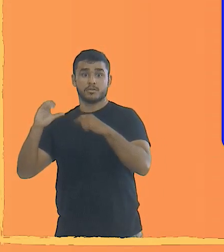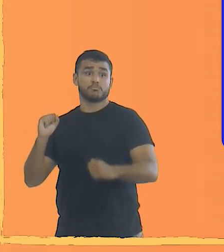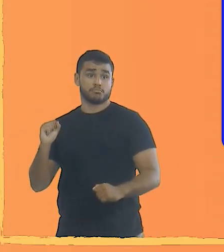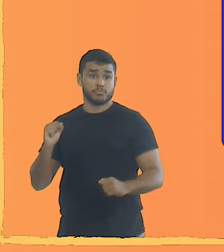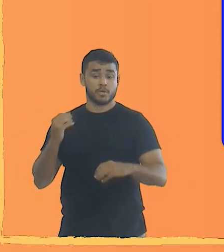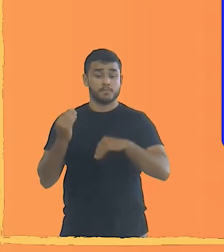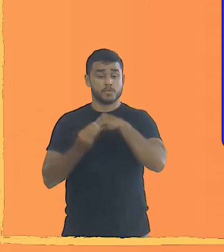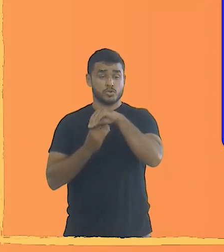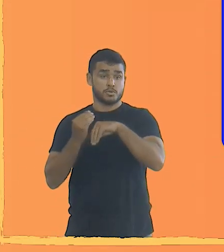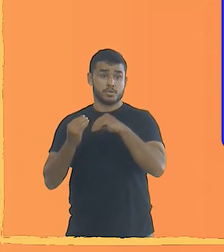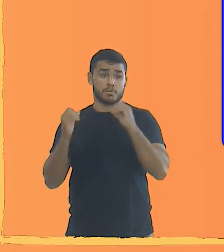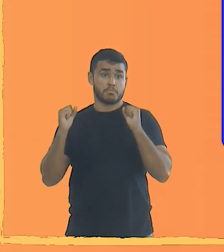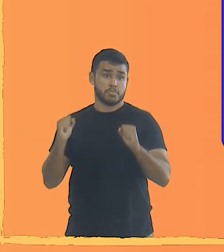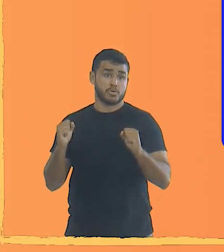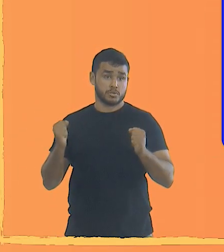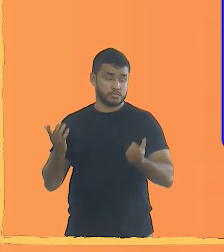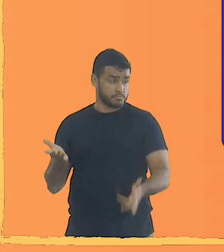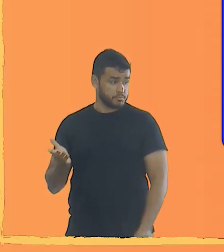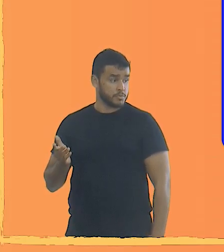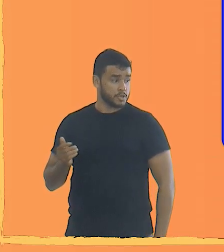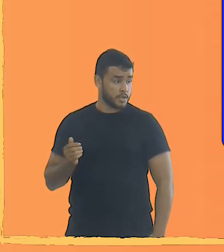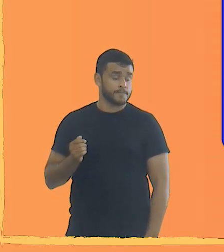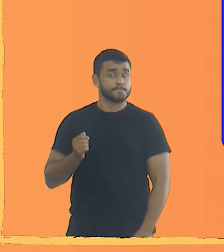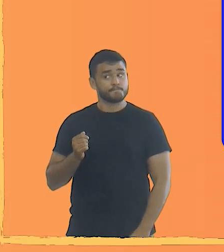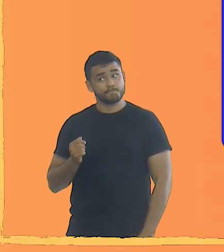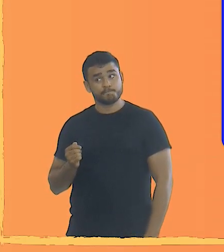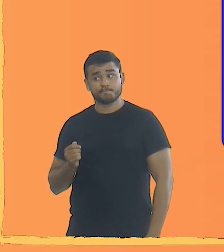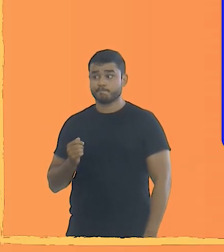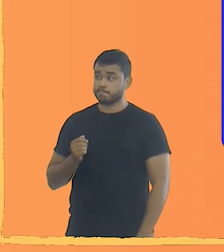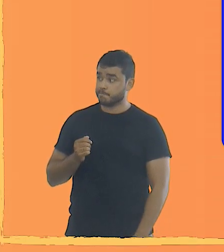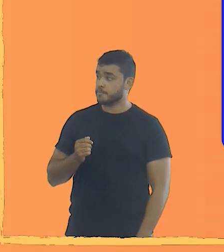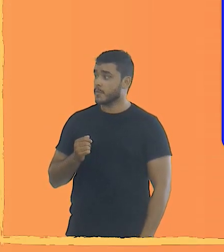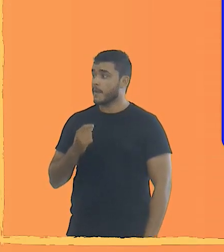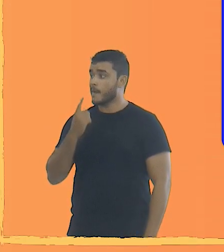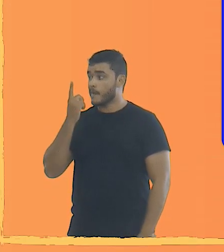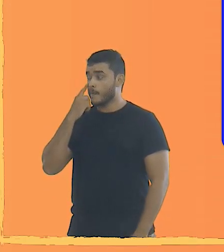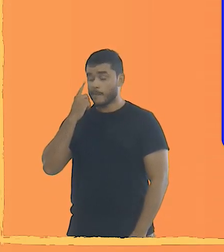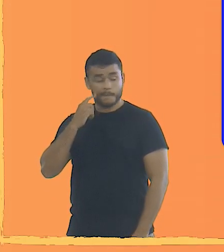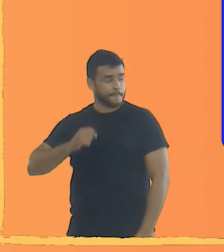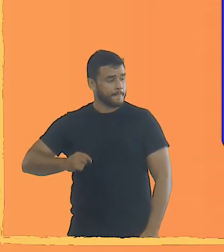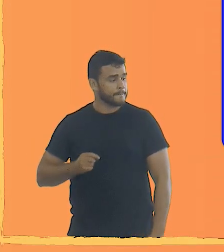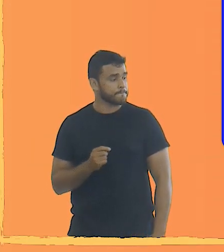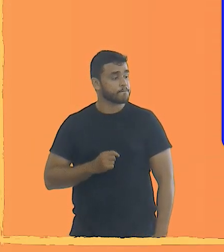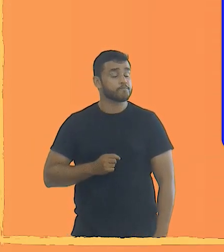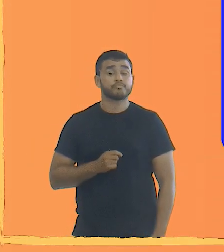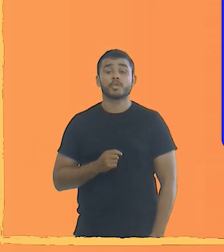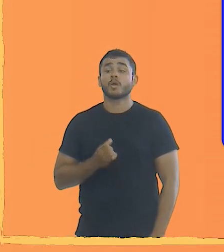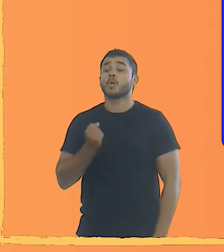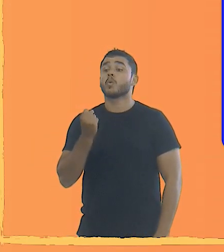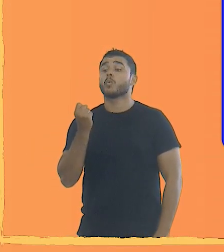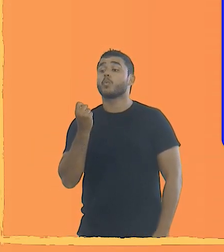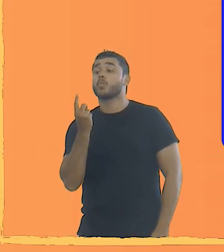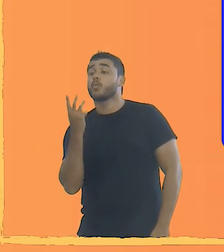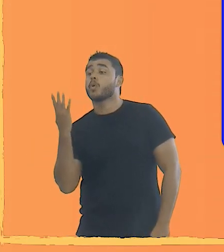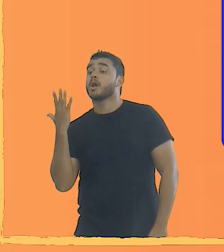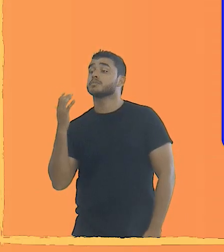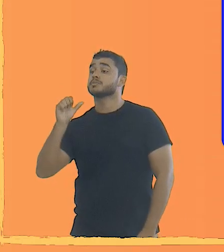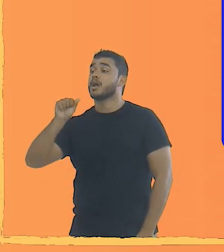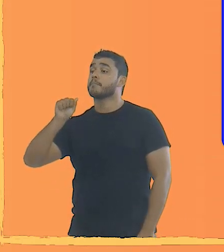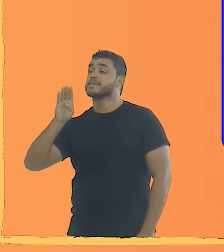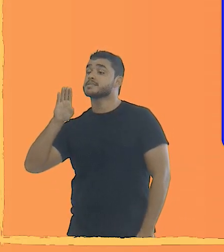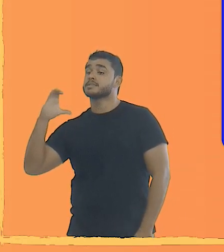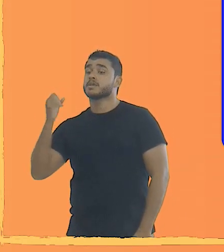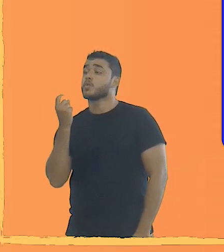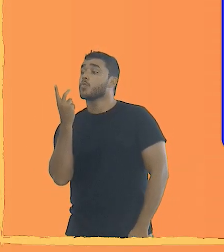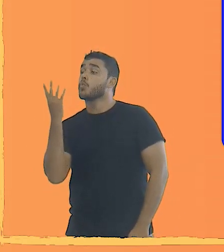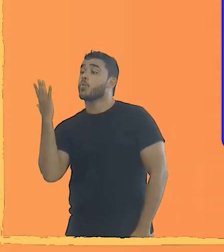letra ou algarismo. Pode ser letra ou algarismo. Então vamos lá. Pessoal, quantas letras tem no alfabeto